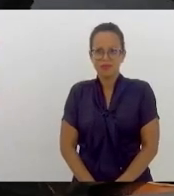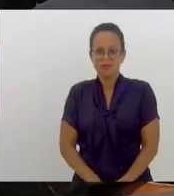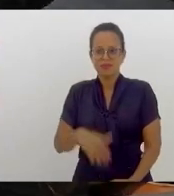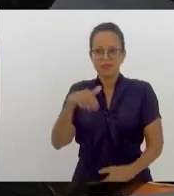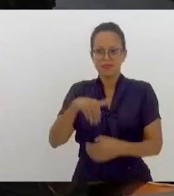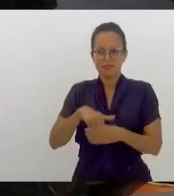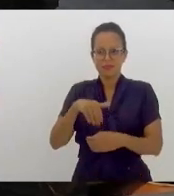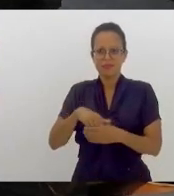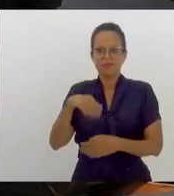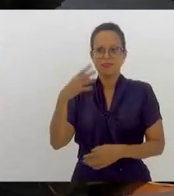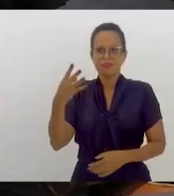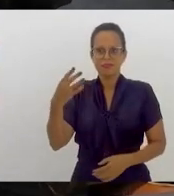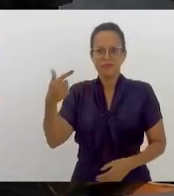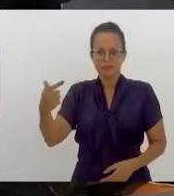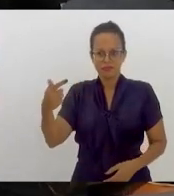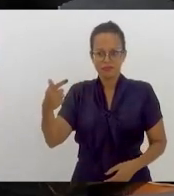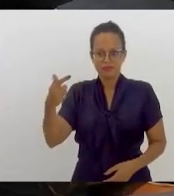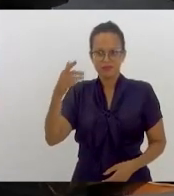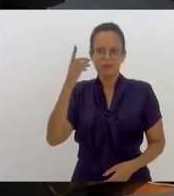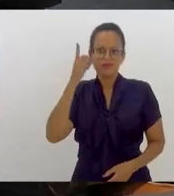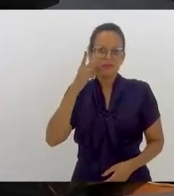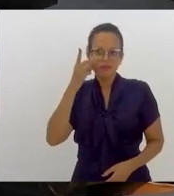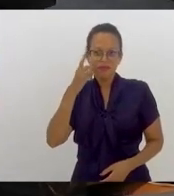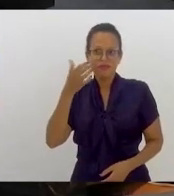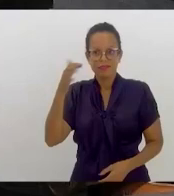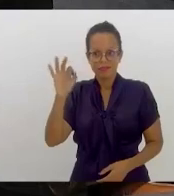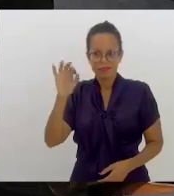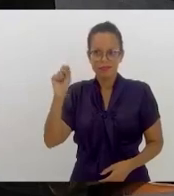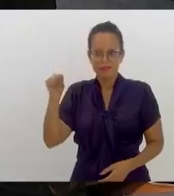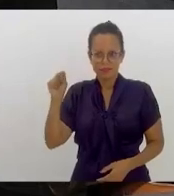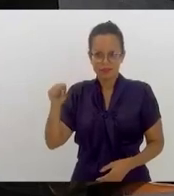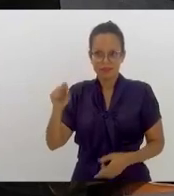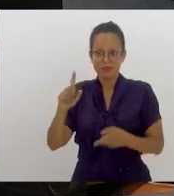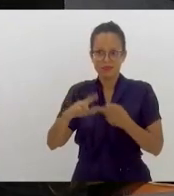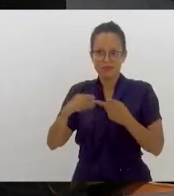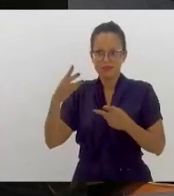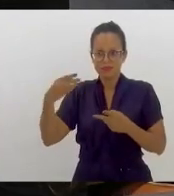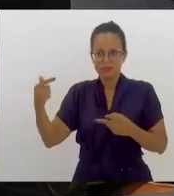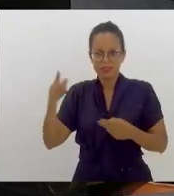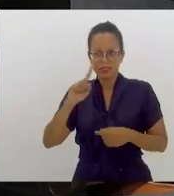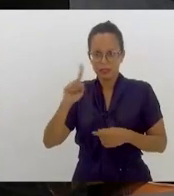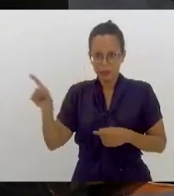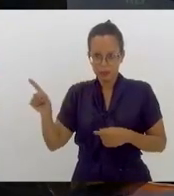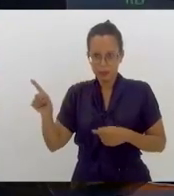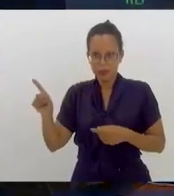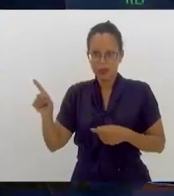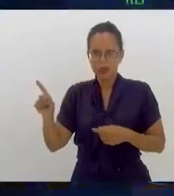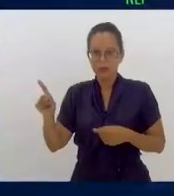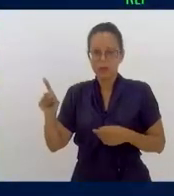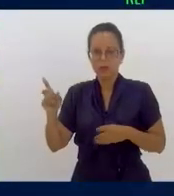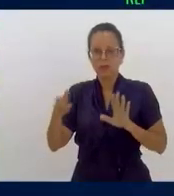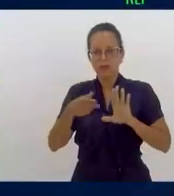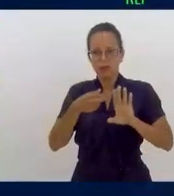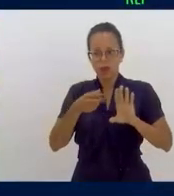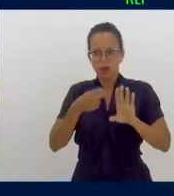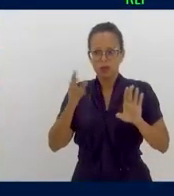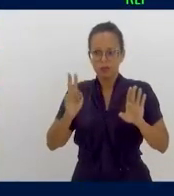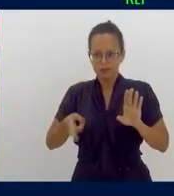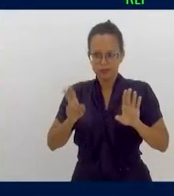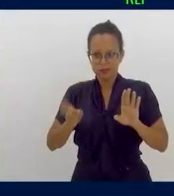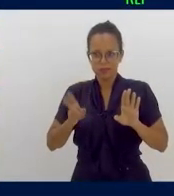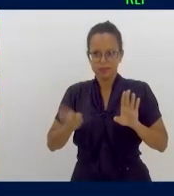Votaram 47 senhores parlamentares, 10 sims, 37 nãos. O veto foi